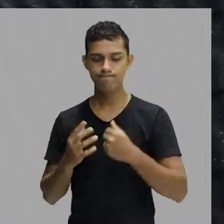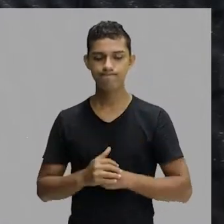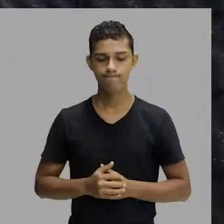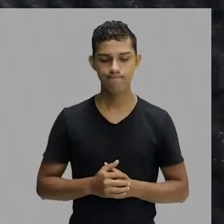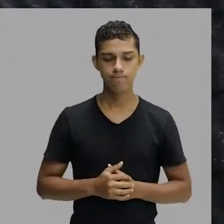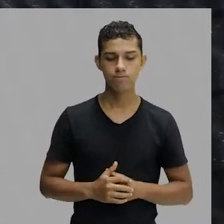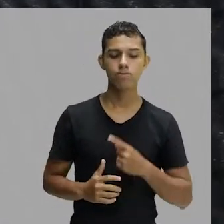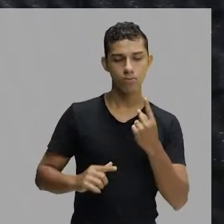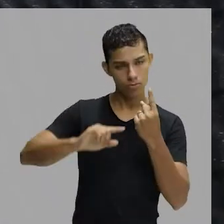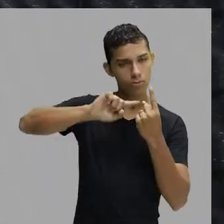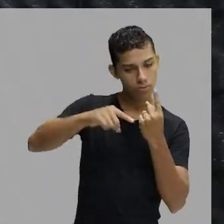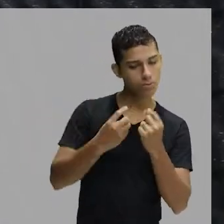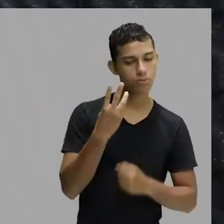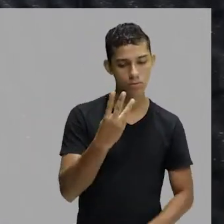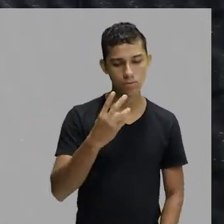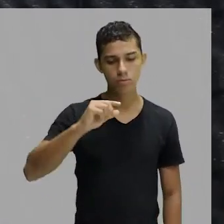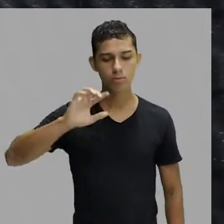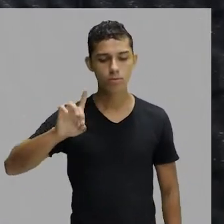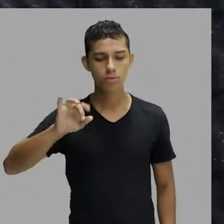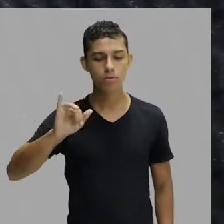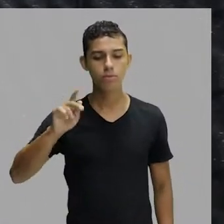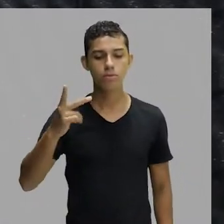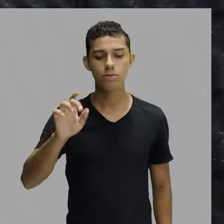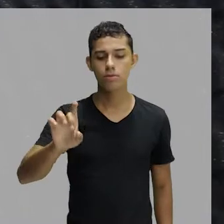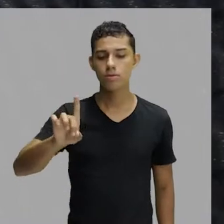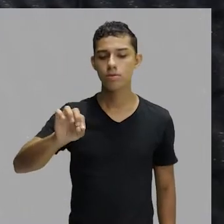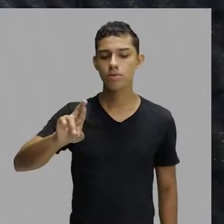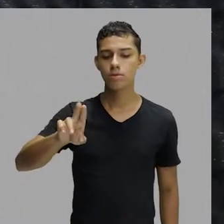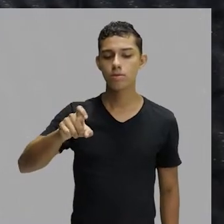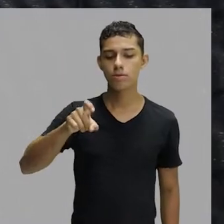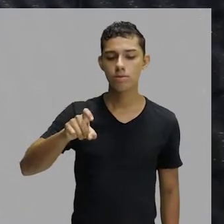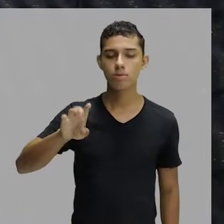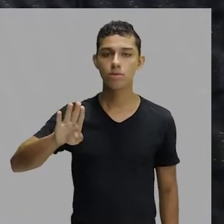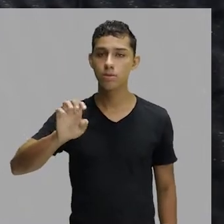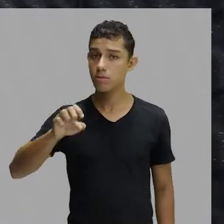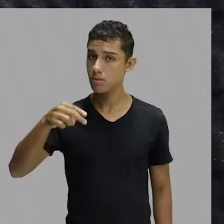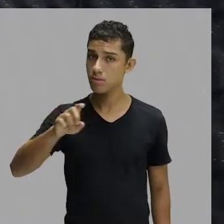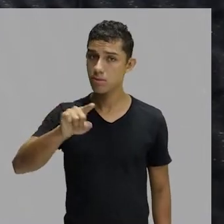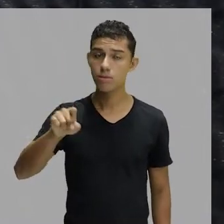3. 1,3 de hidroxibenzeno.